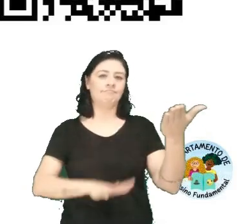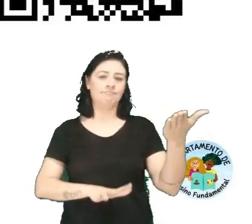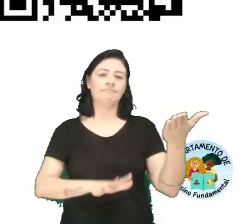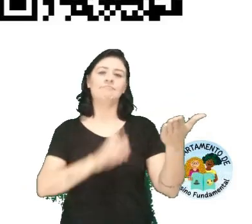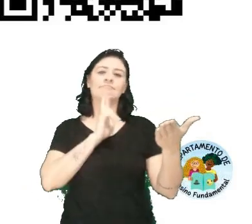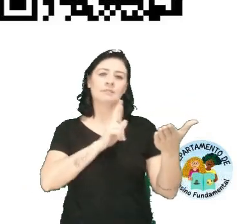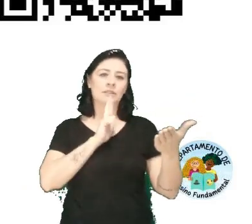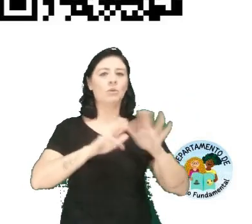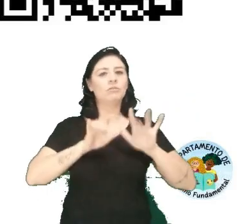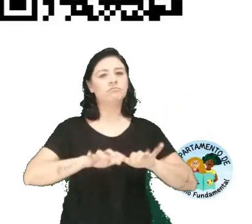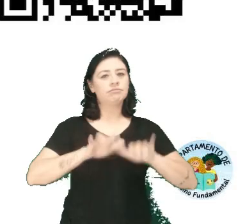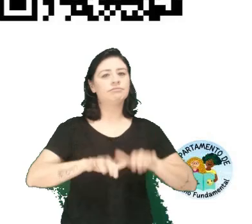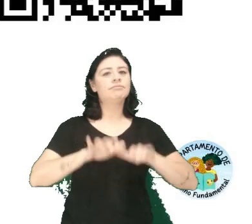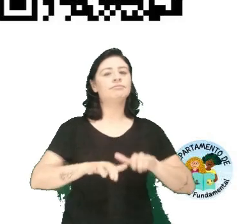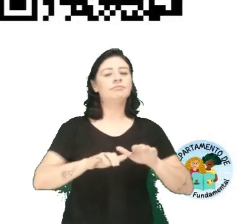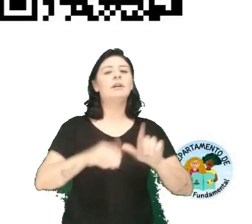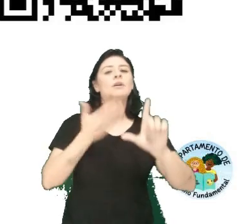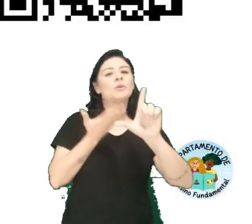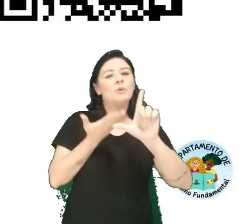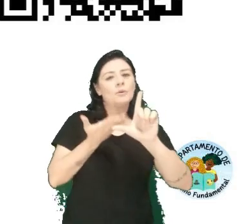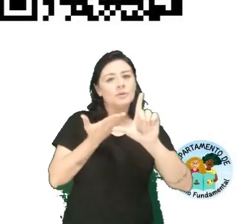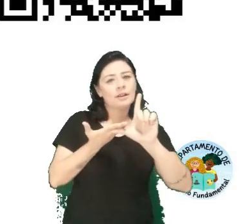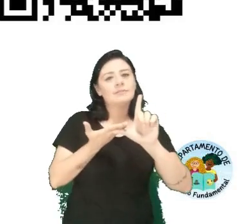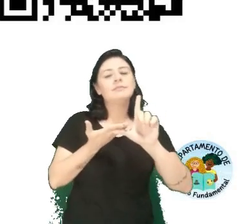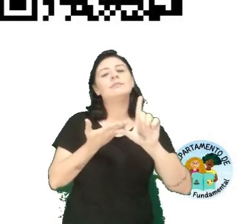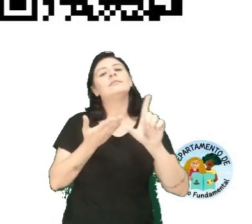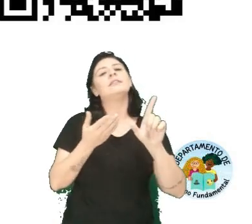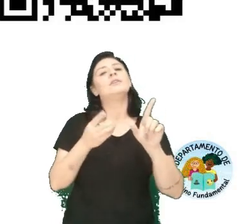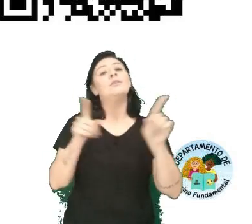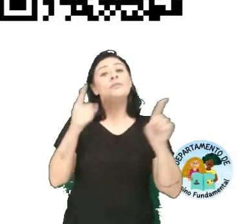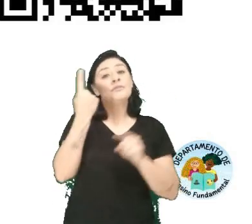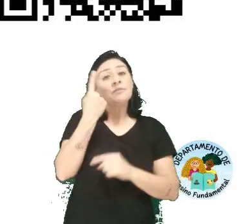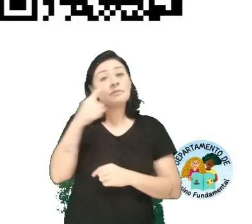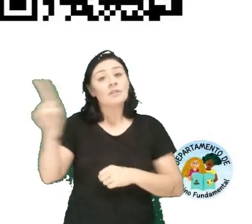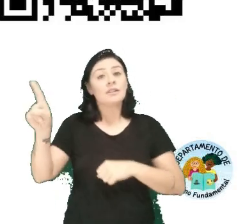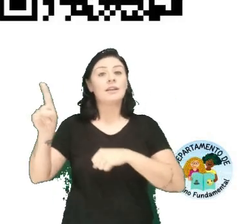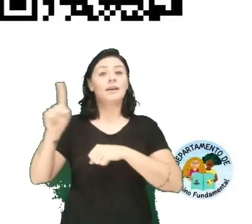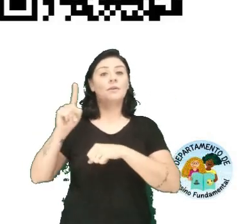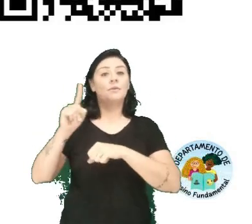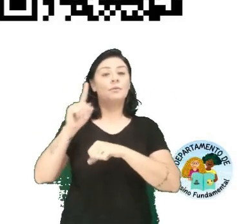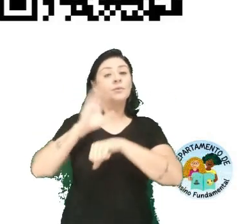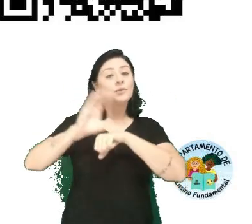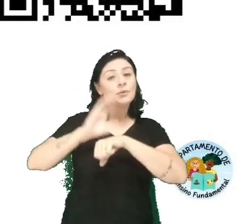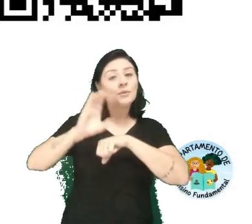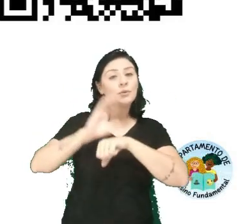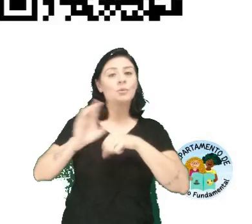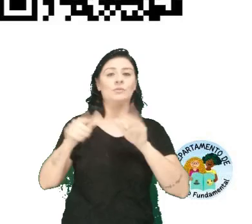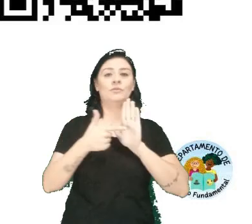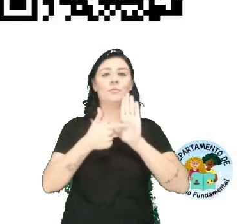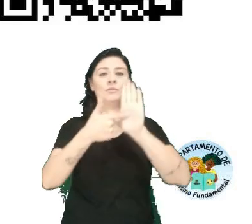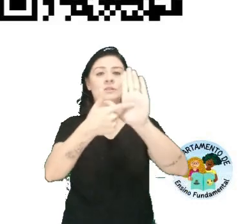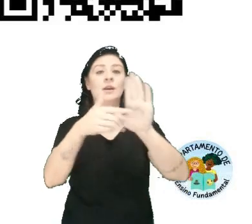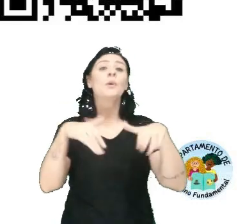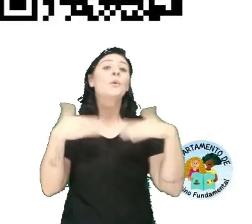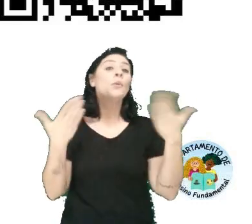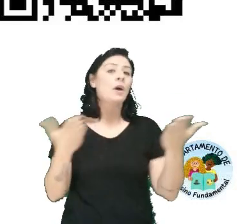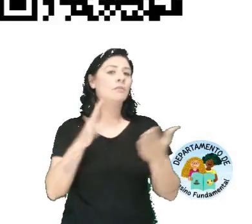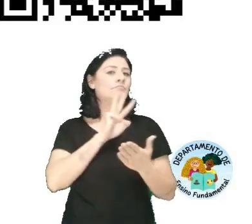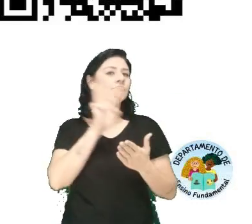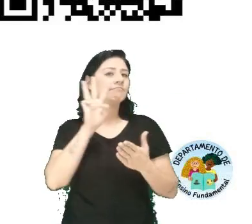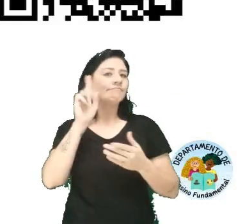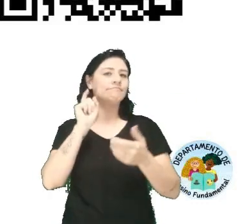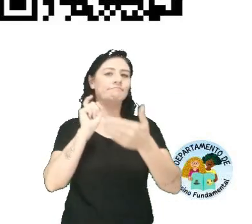no Google Class para cada dia de encontro. Então, lá no final da nossa formação, nós vamos mostrar para vocês qual é a deste encontro.